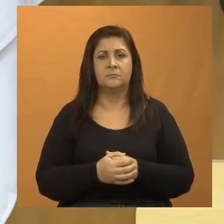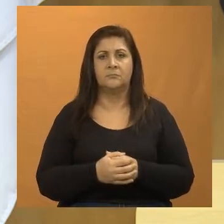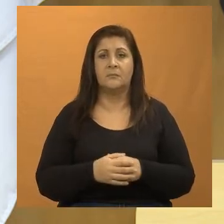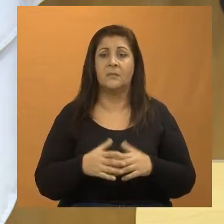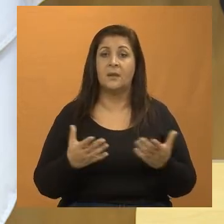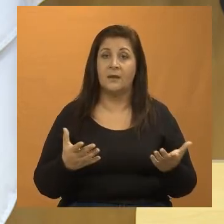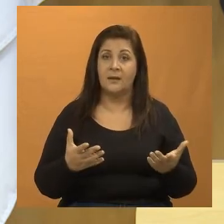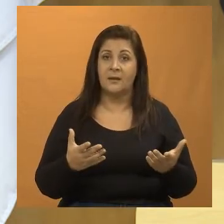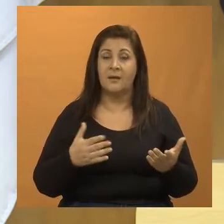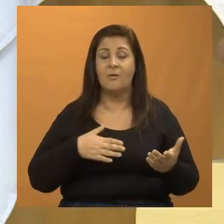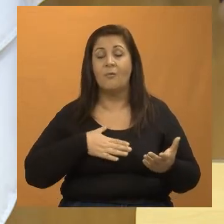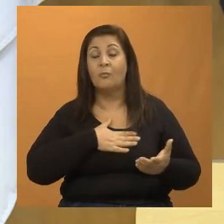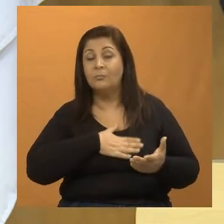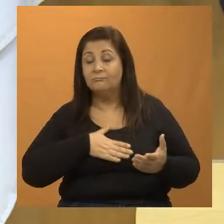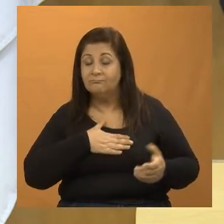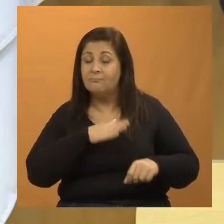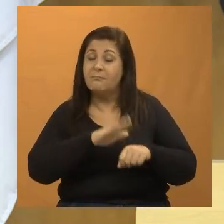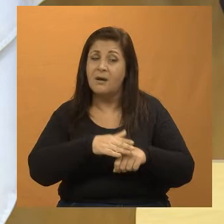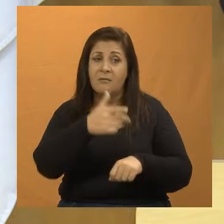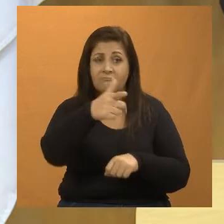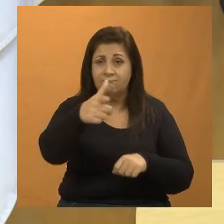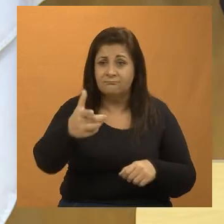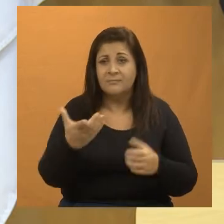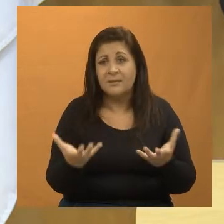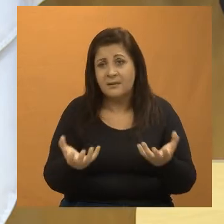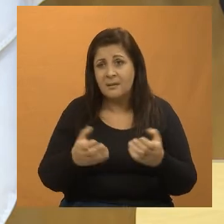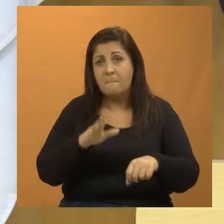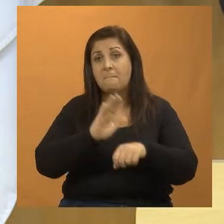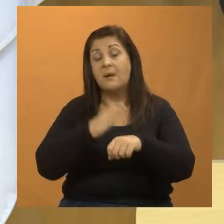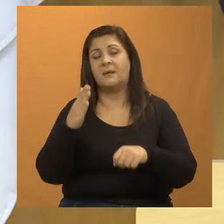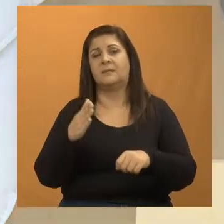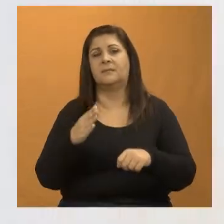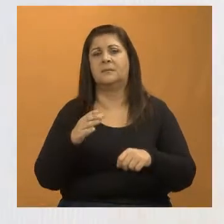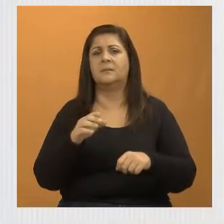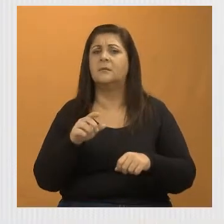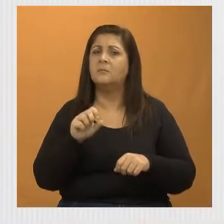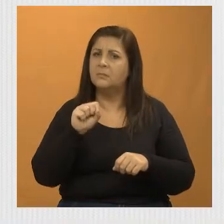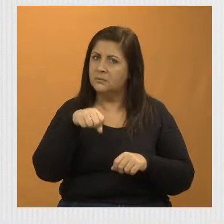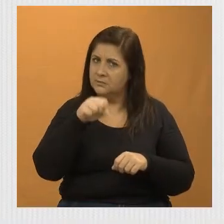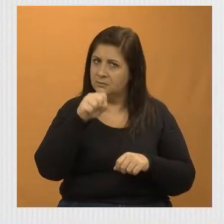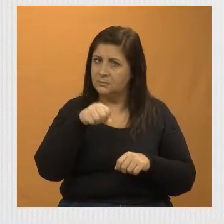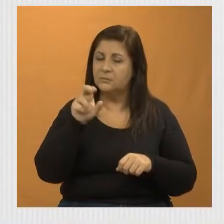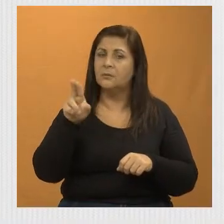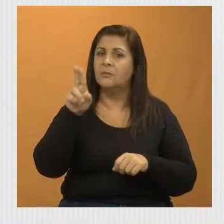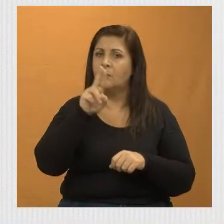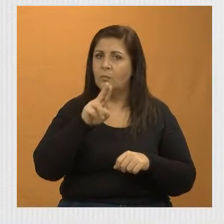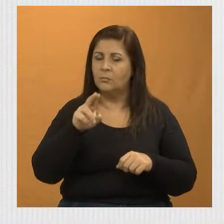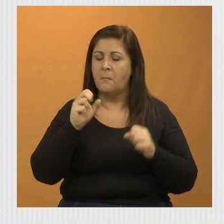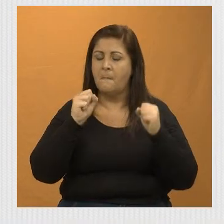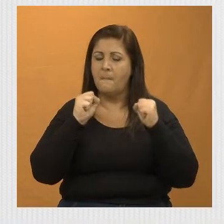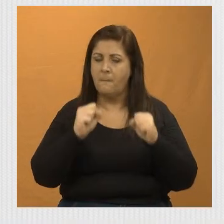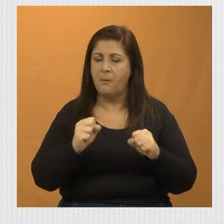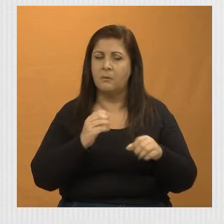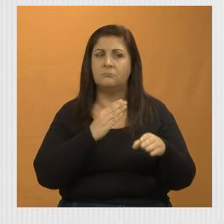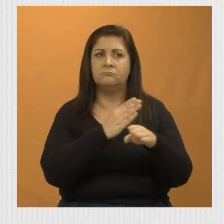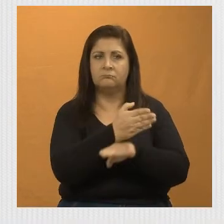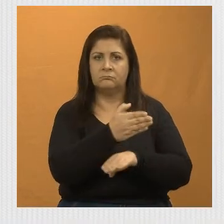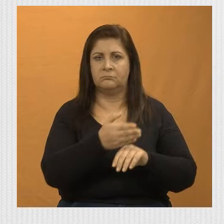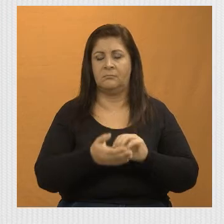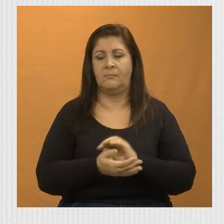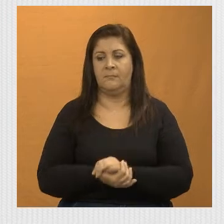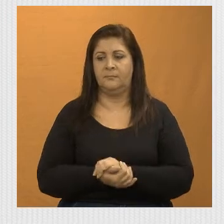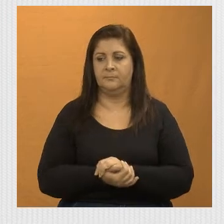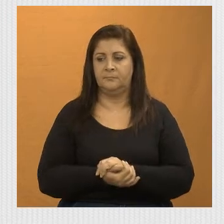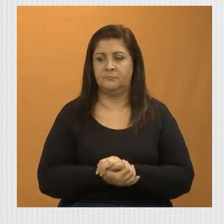eu gostaria, como muitos gostariam, mas ele é utilizado sim e está em condição de uso plena. O estádio